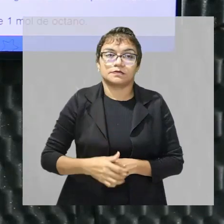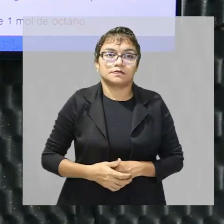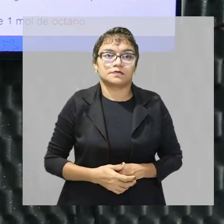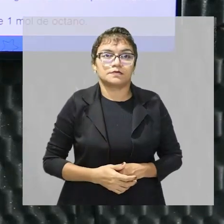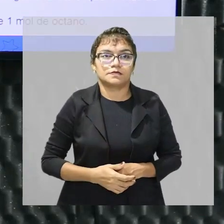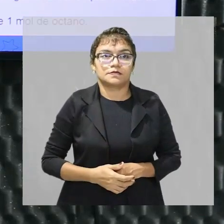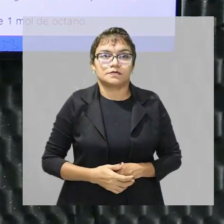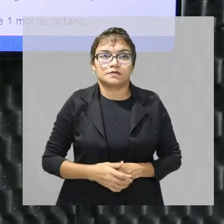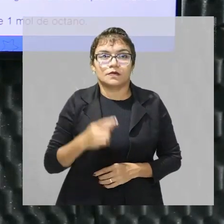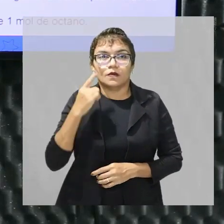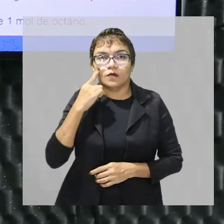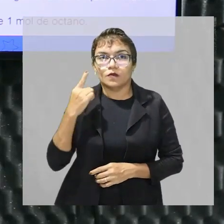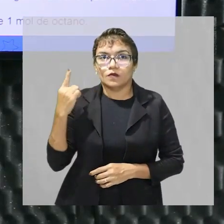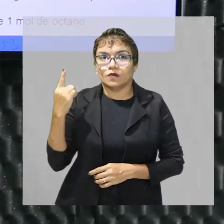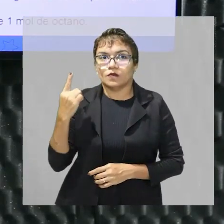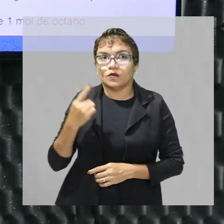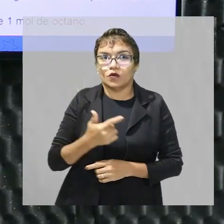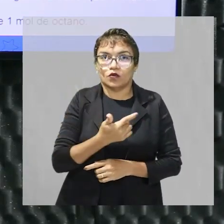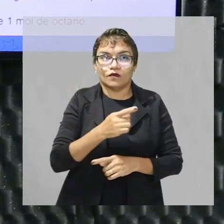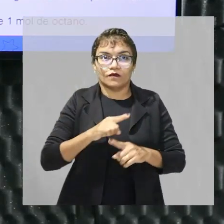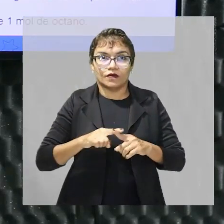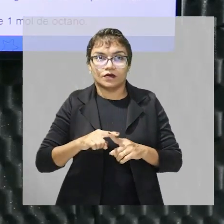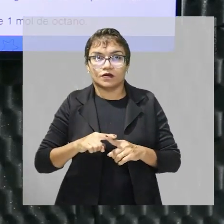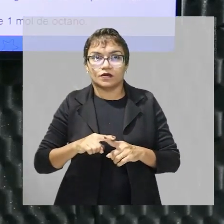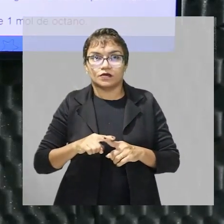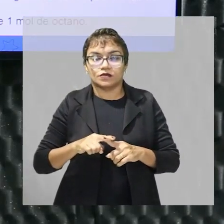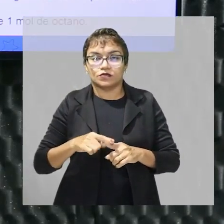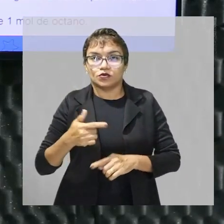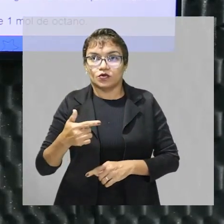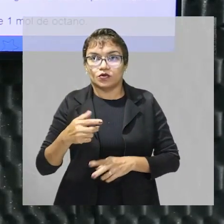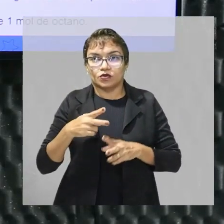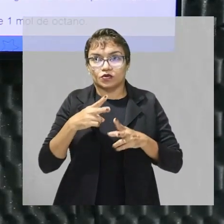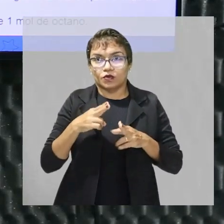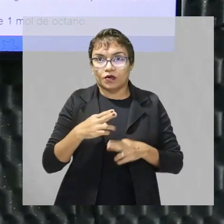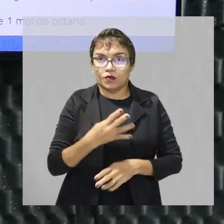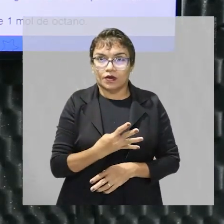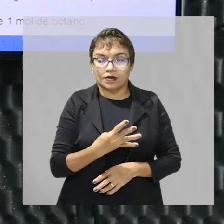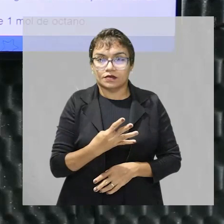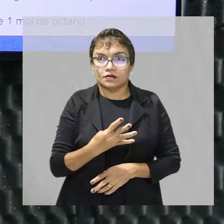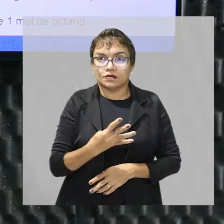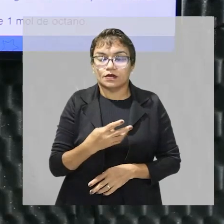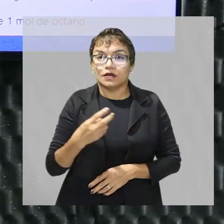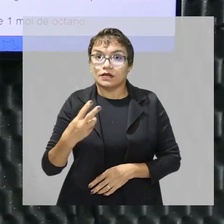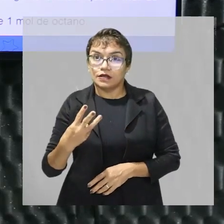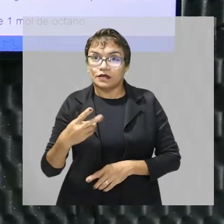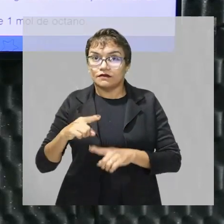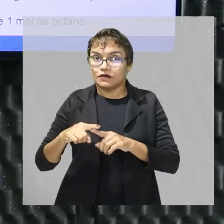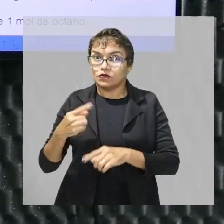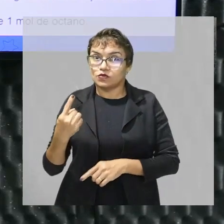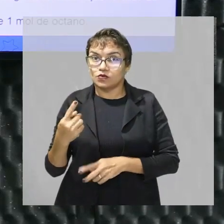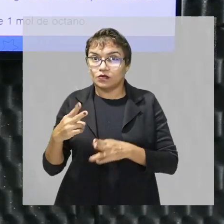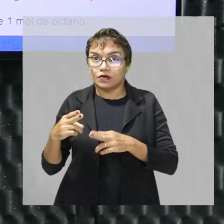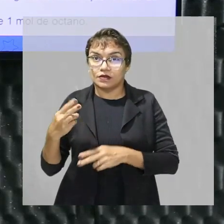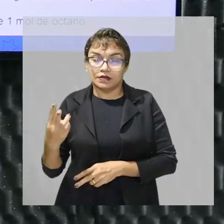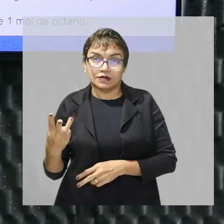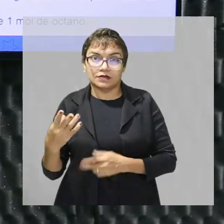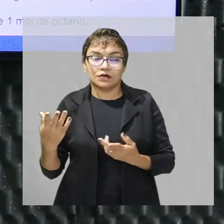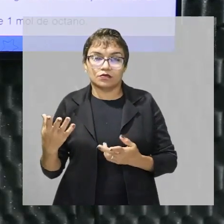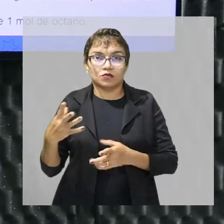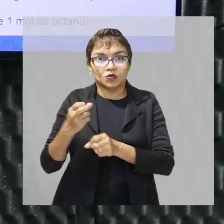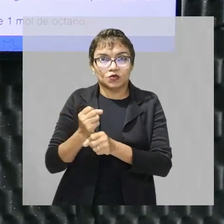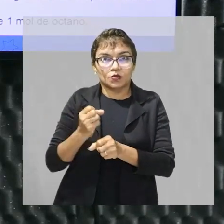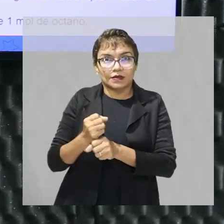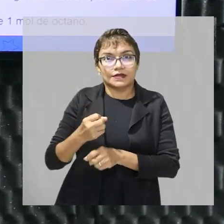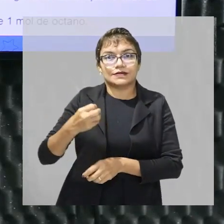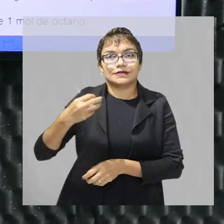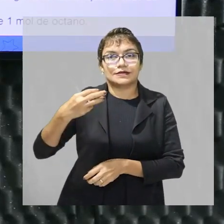2 vezes 2, 4 oxigênios, 3 vezes 1, 3, 4 mais 3, 7 oxigênios. Se